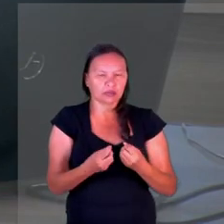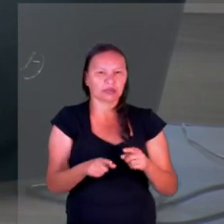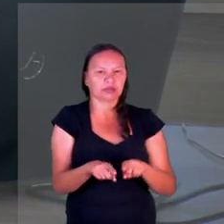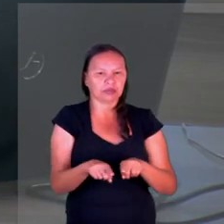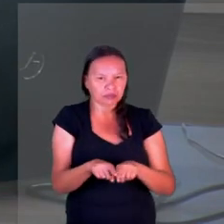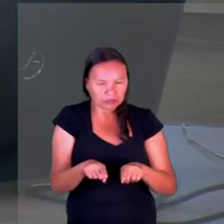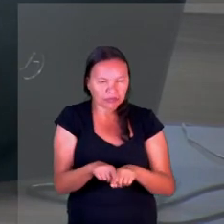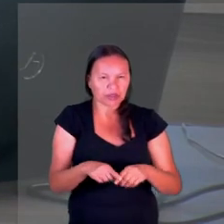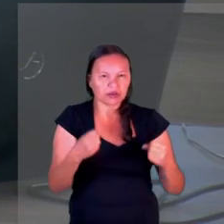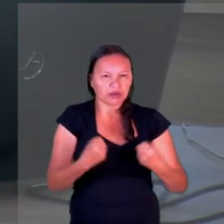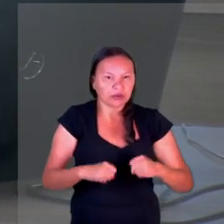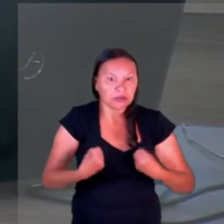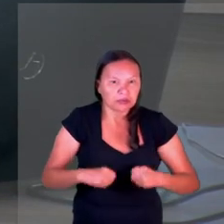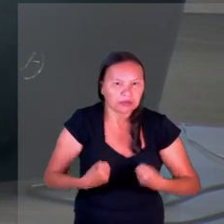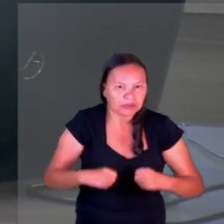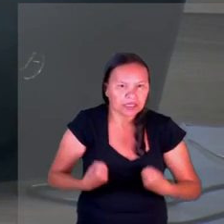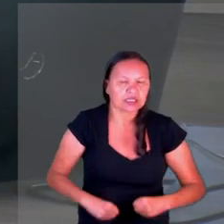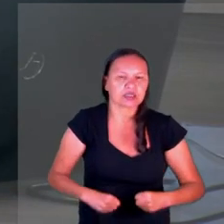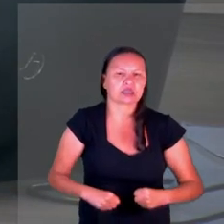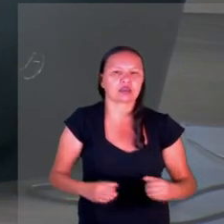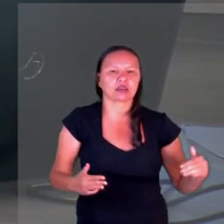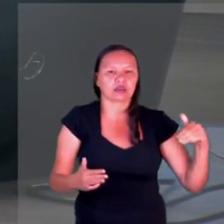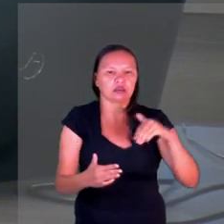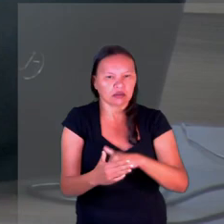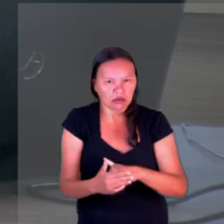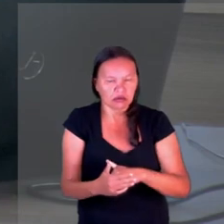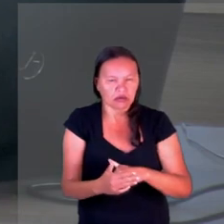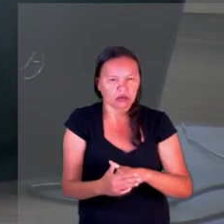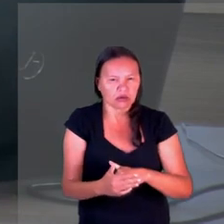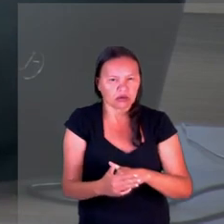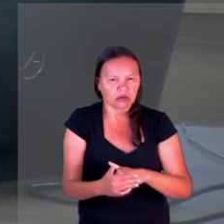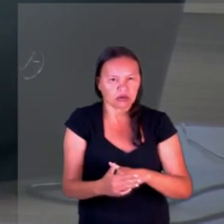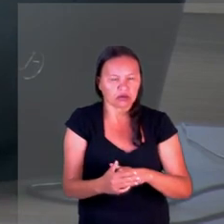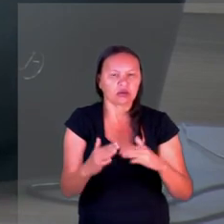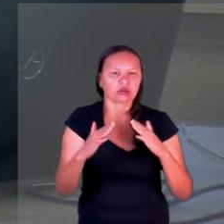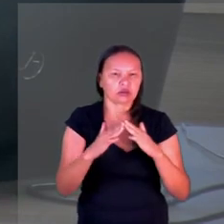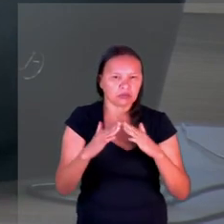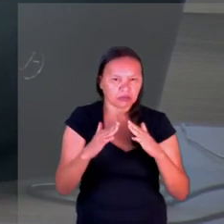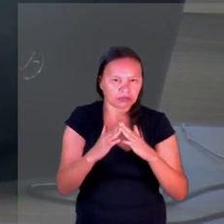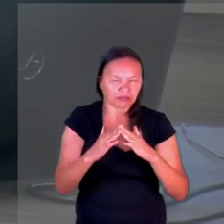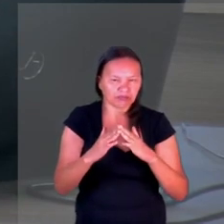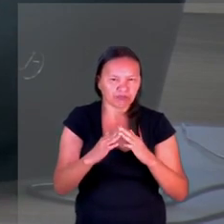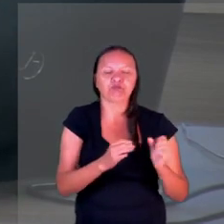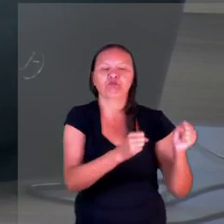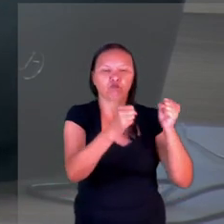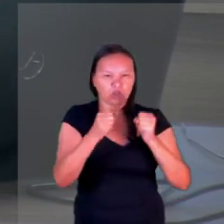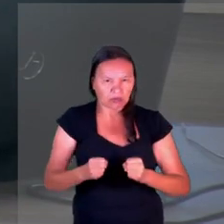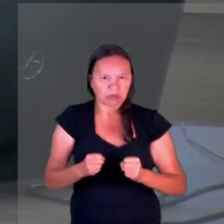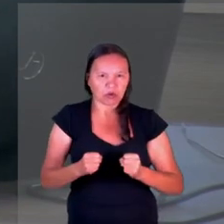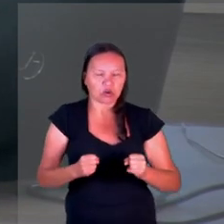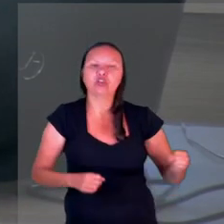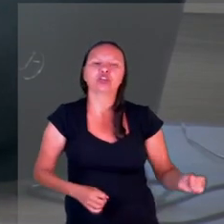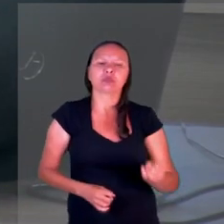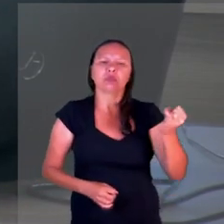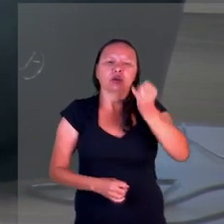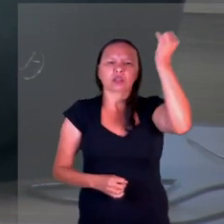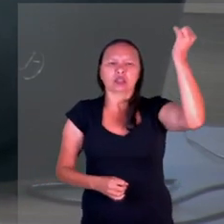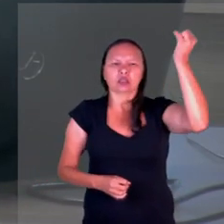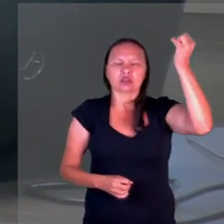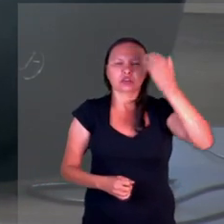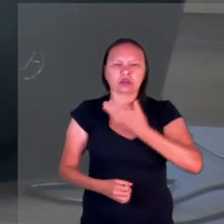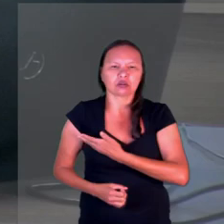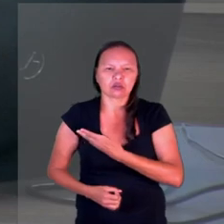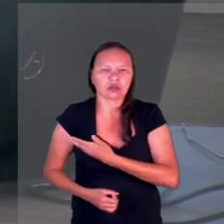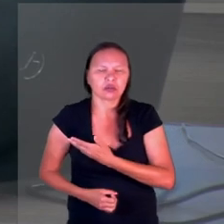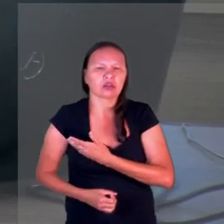precisa lincar com essas outras áreas a moradia ela se impõe e eu tava há pouco conversando com uma colega